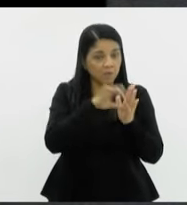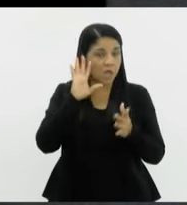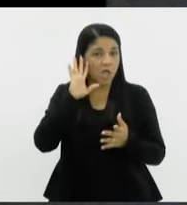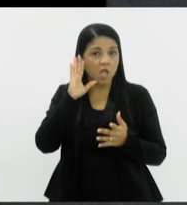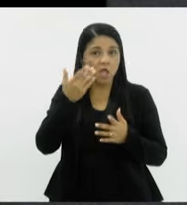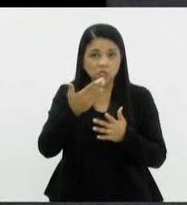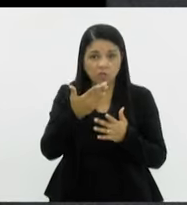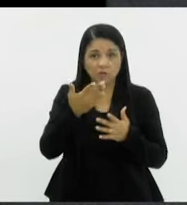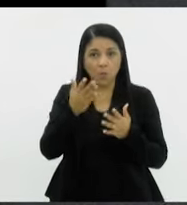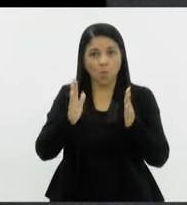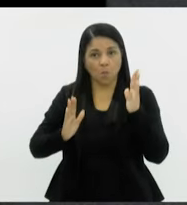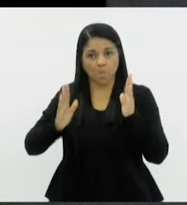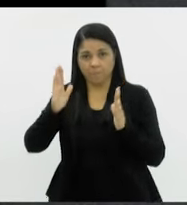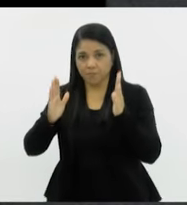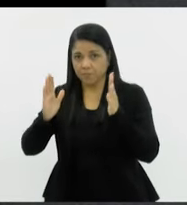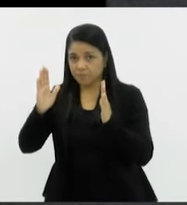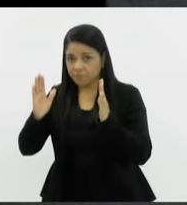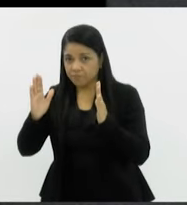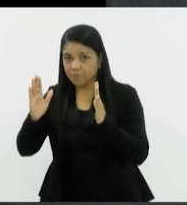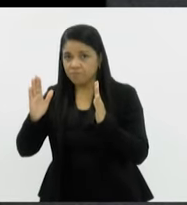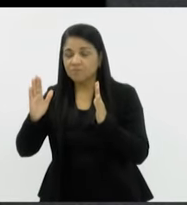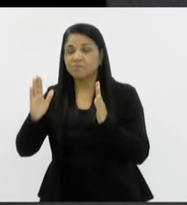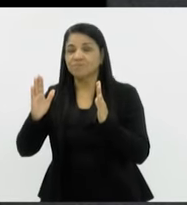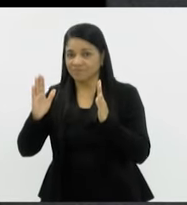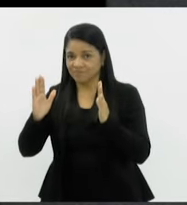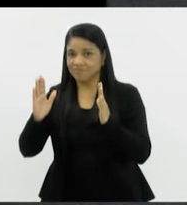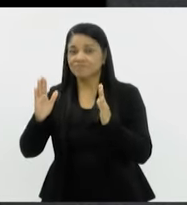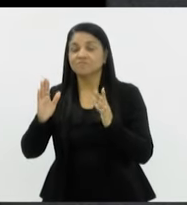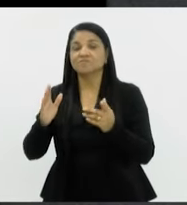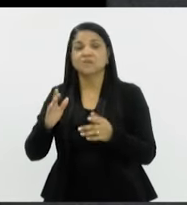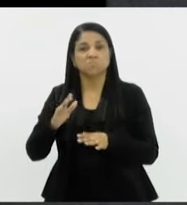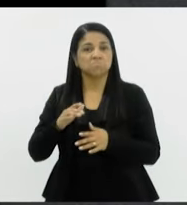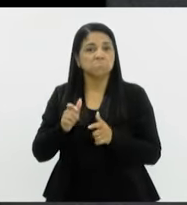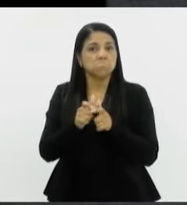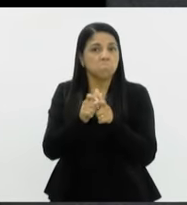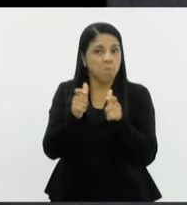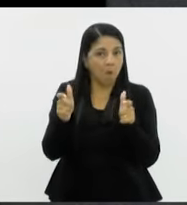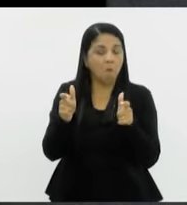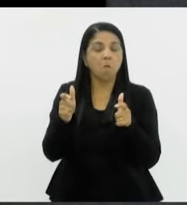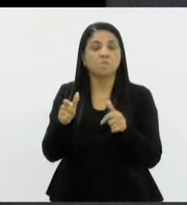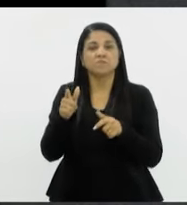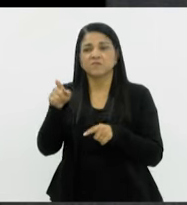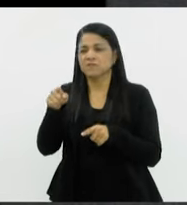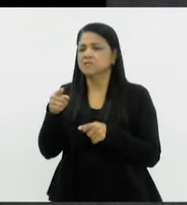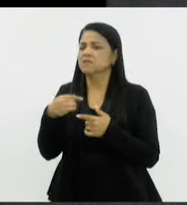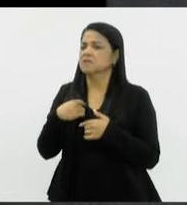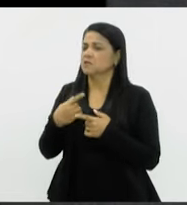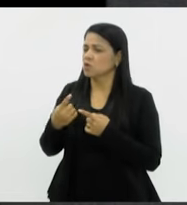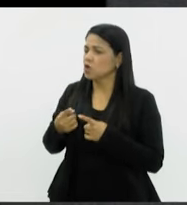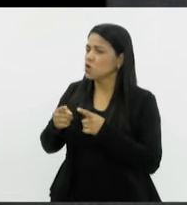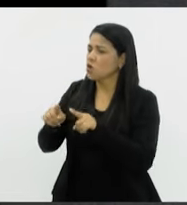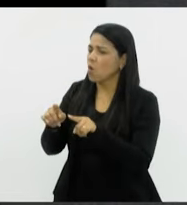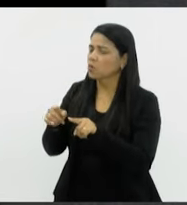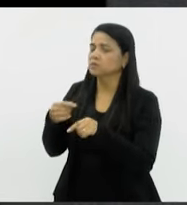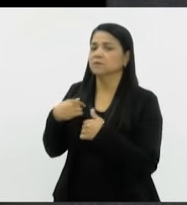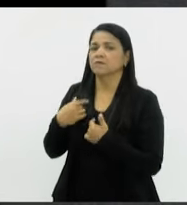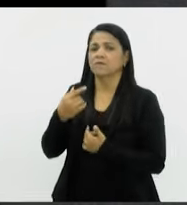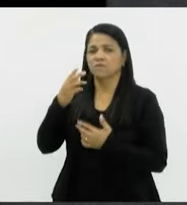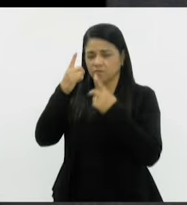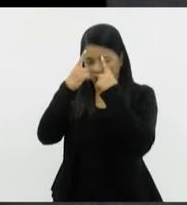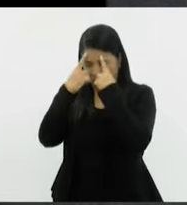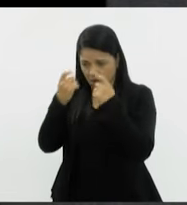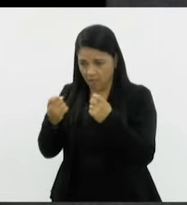enorme. Professor Josemar, Vossa Excelência, que combate a violência e o racismo e o massacre